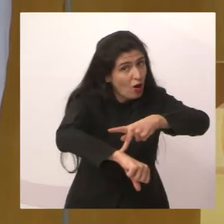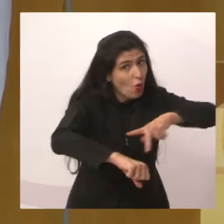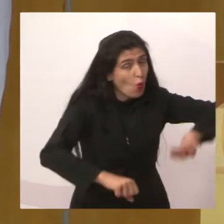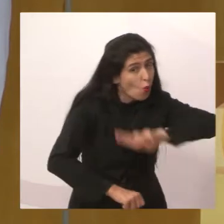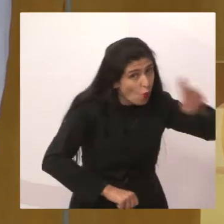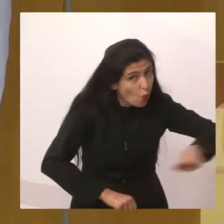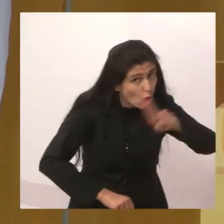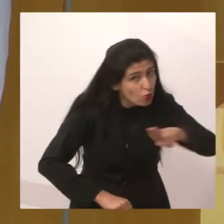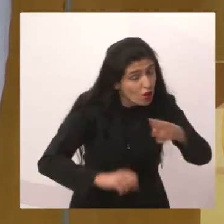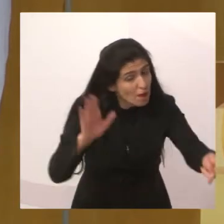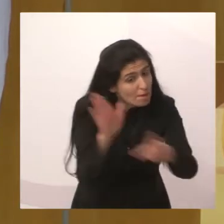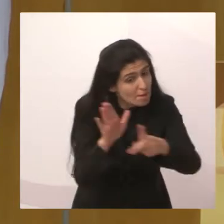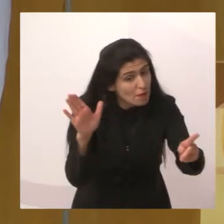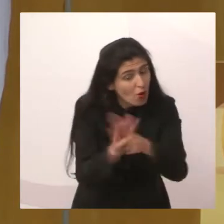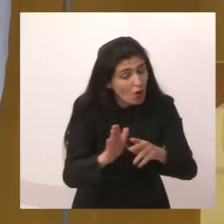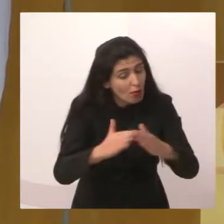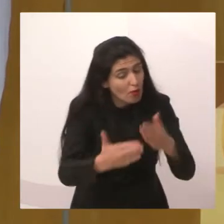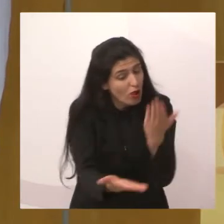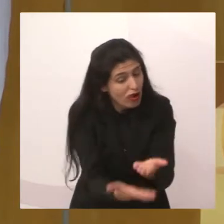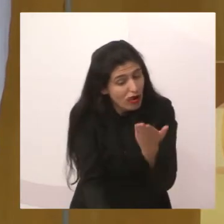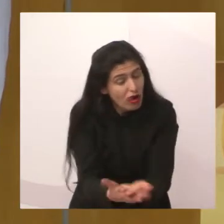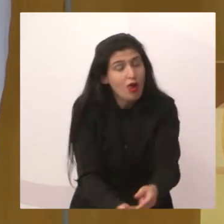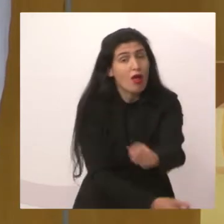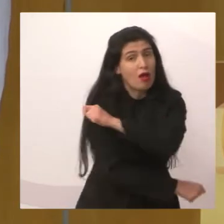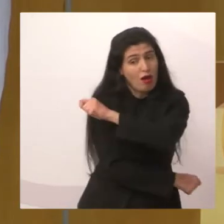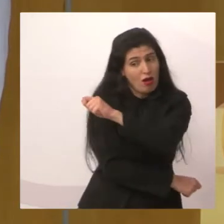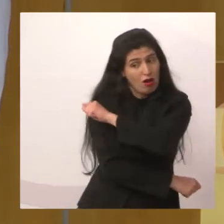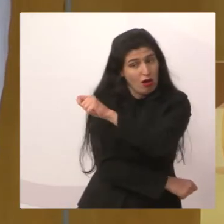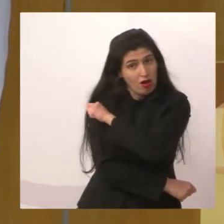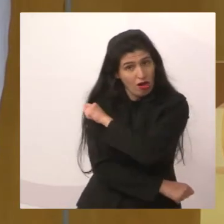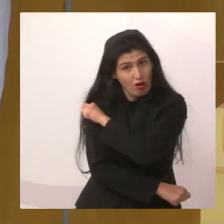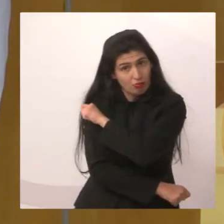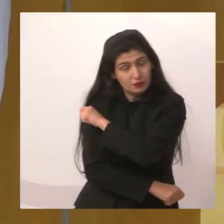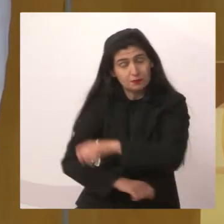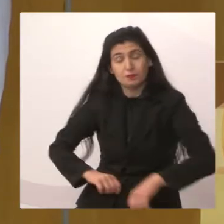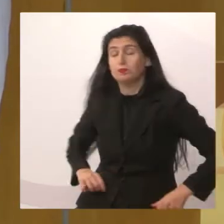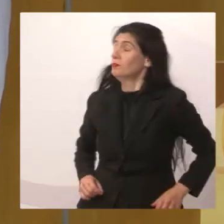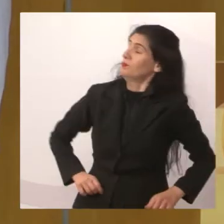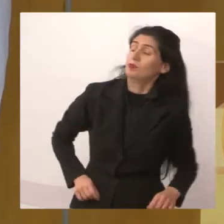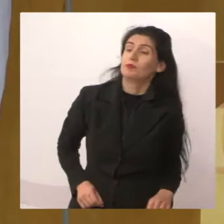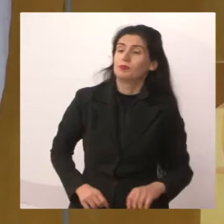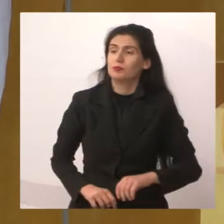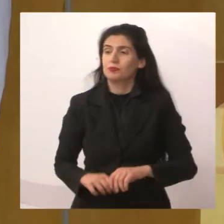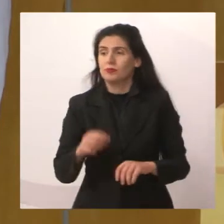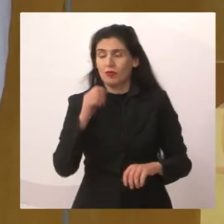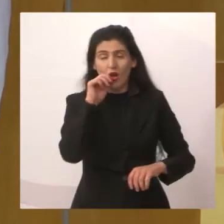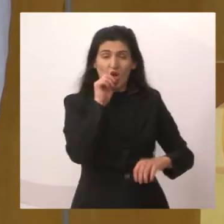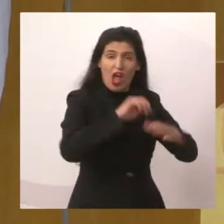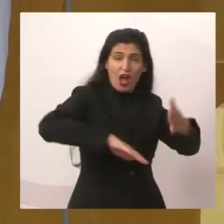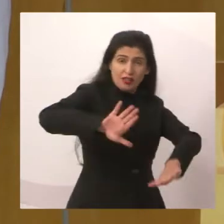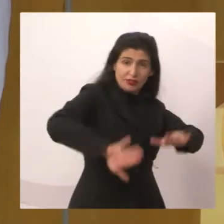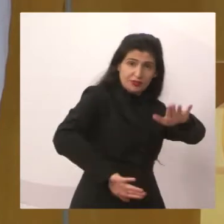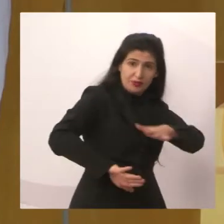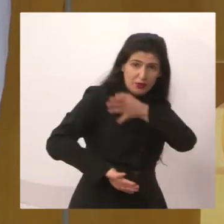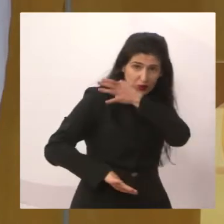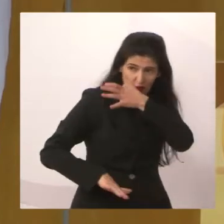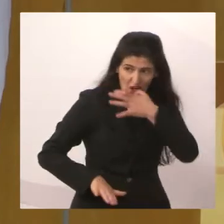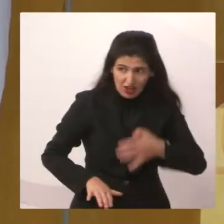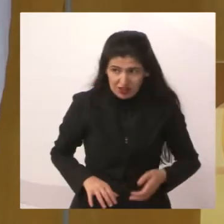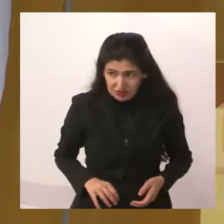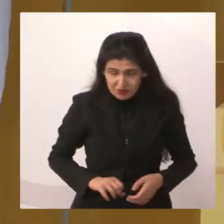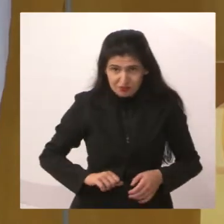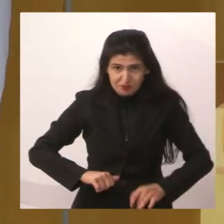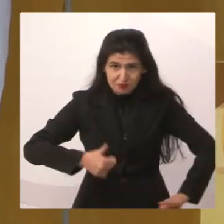didática com as crianças e com os alunos. Assim como nós estamos vendo que talvez se está sobrando, se